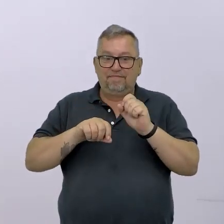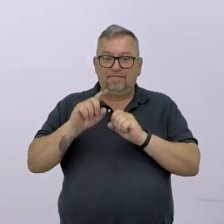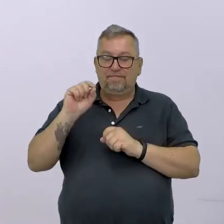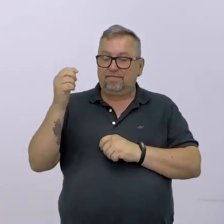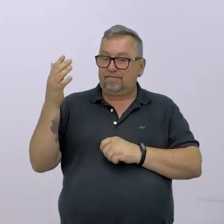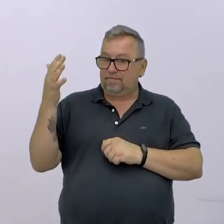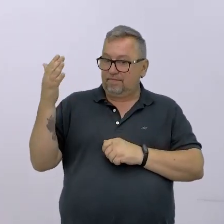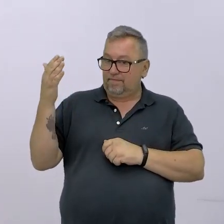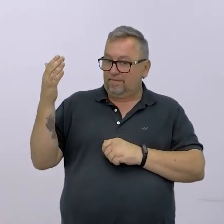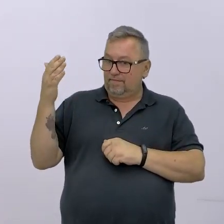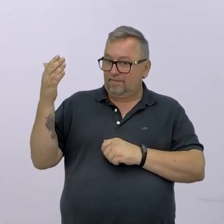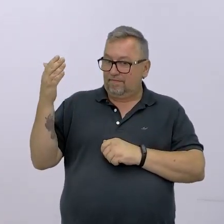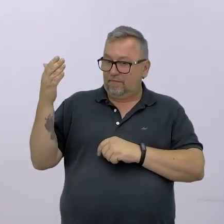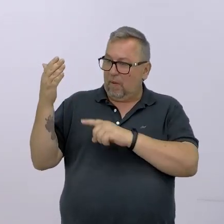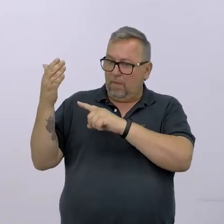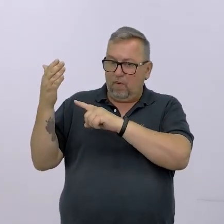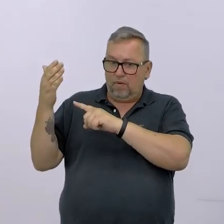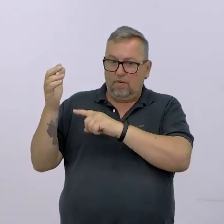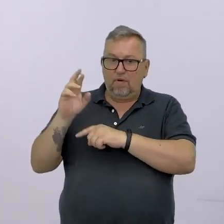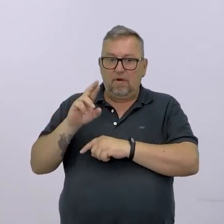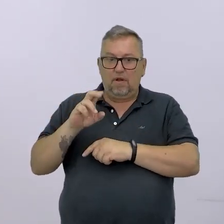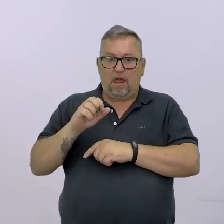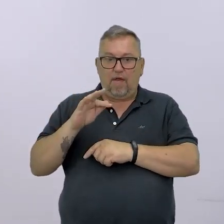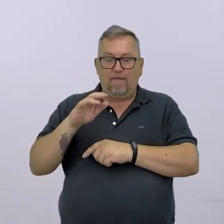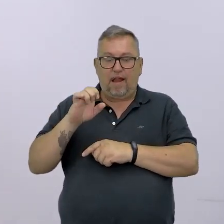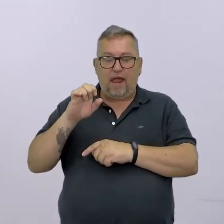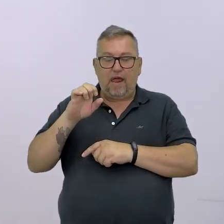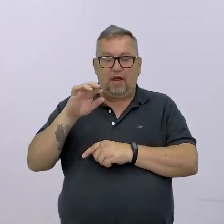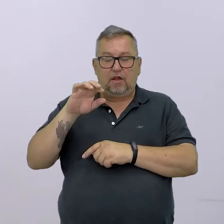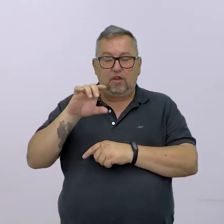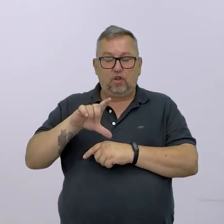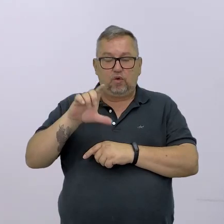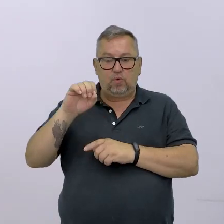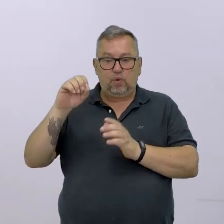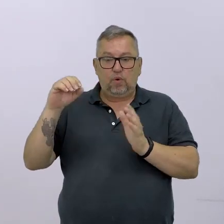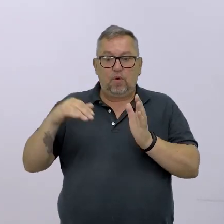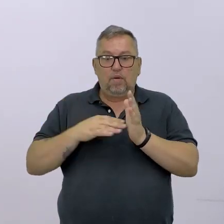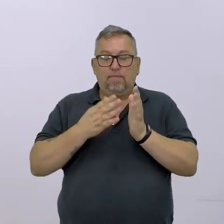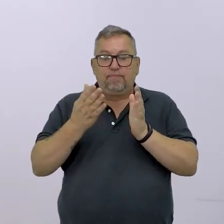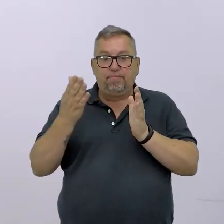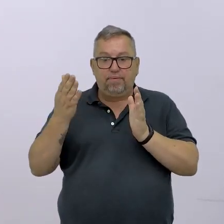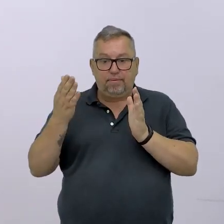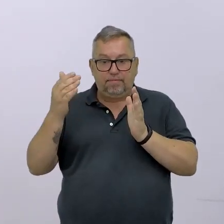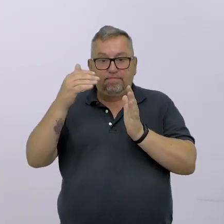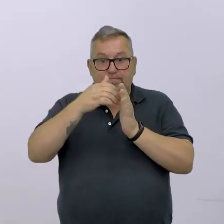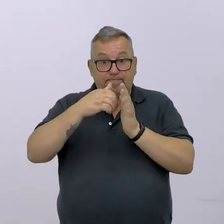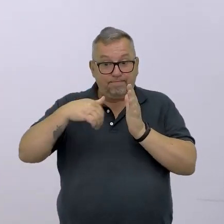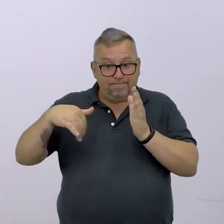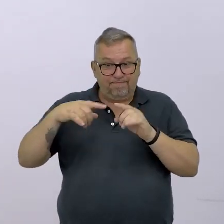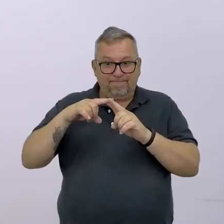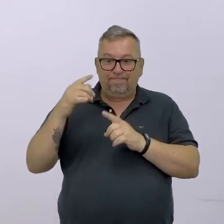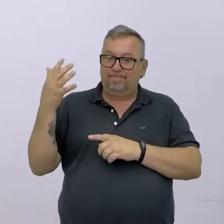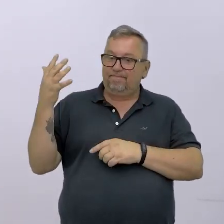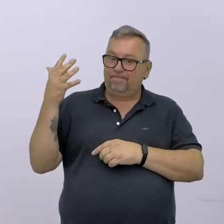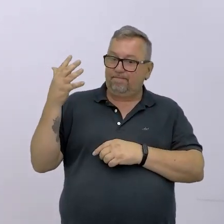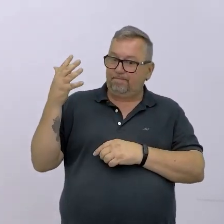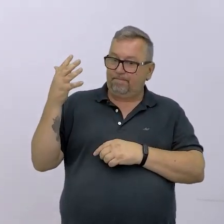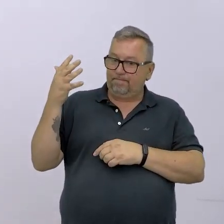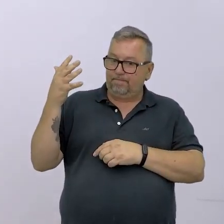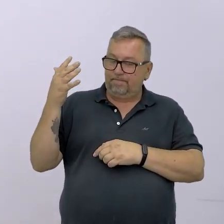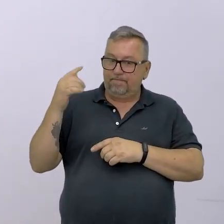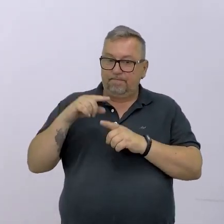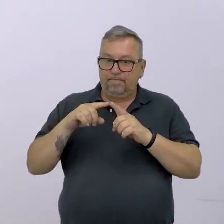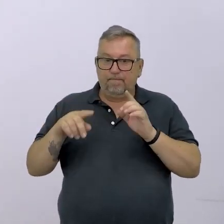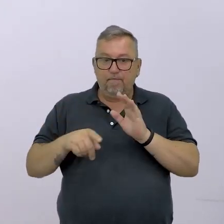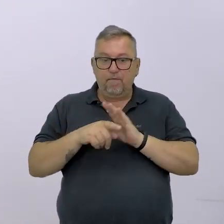espelho, por isso a ideia de reflexo, né? Então, a razão, ela só pode ser considerada como tal, ou seja, algo da